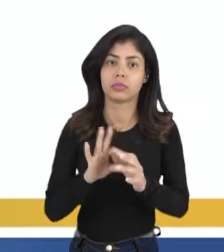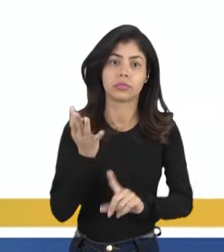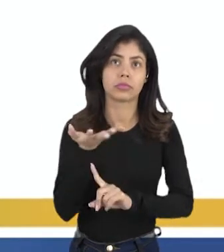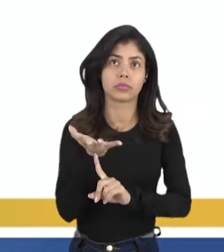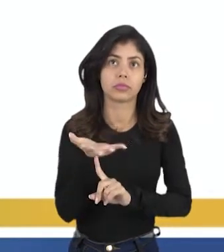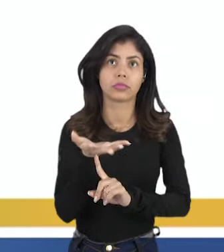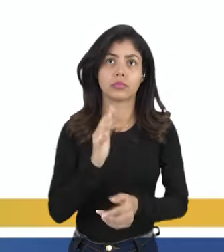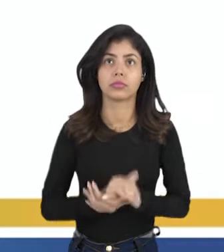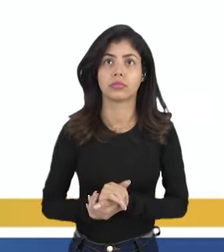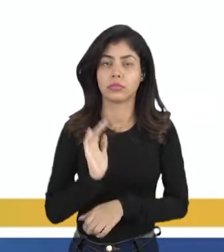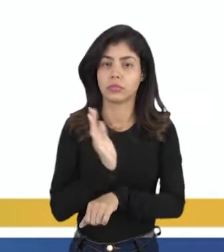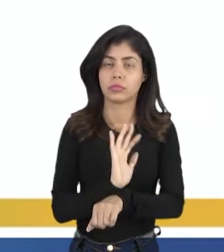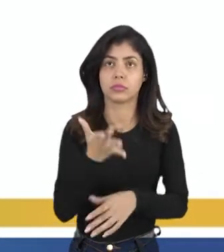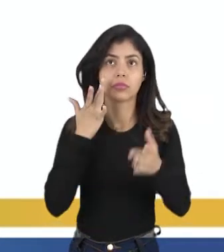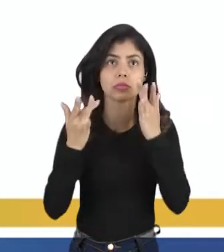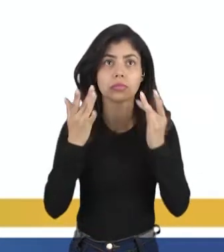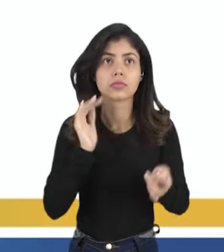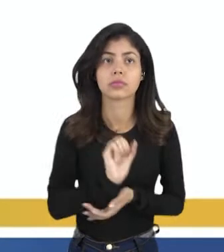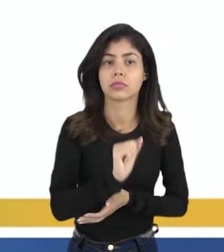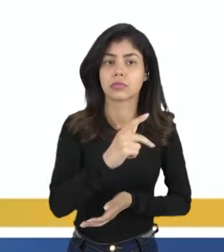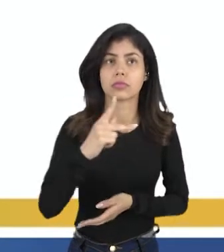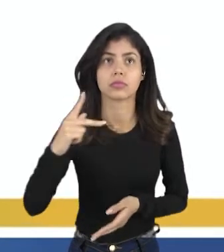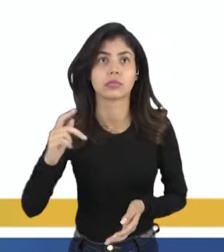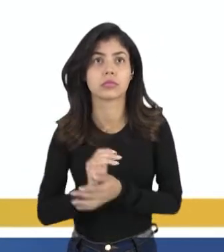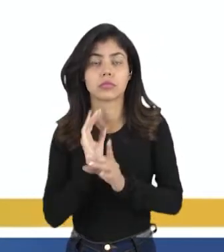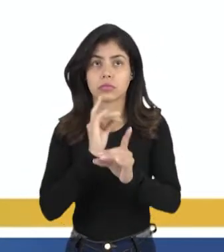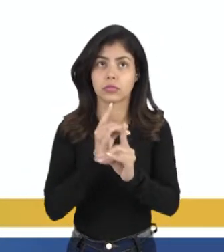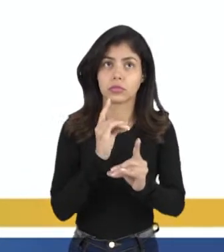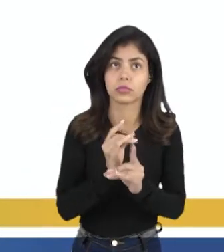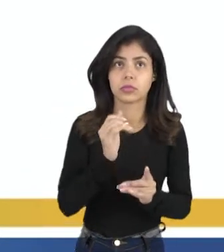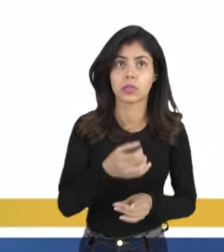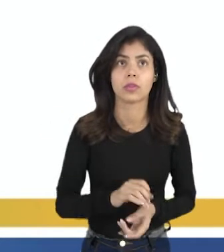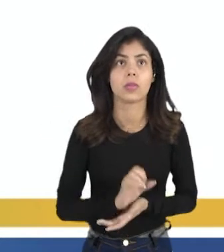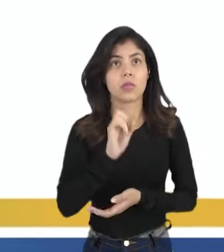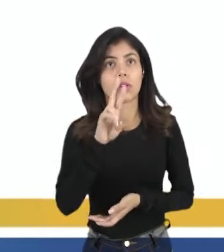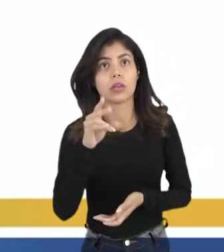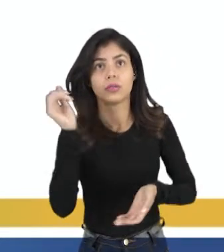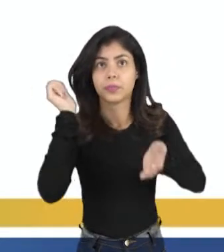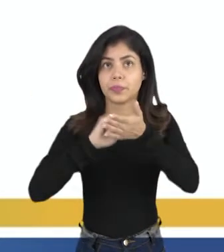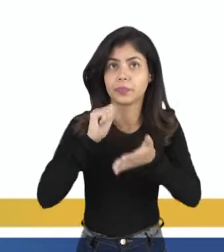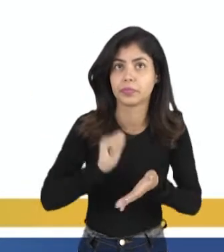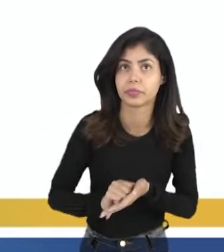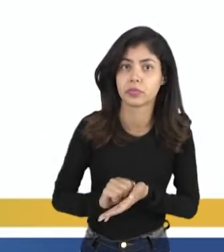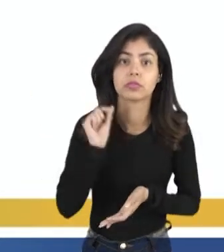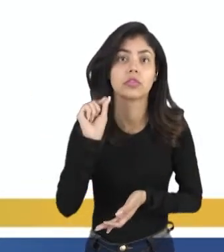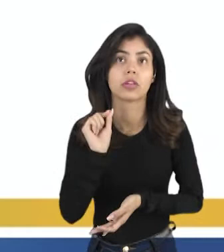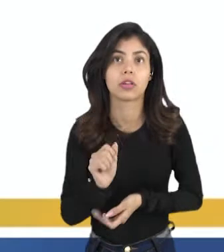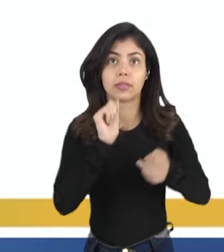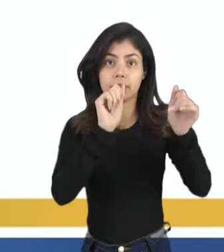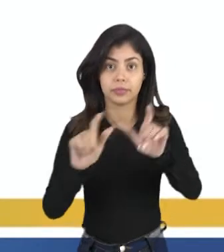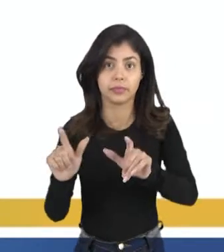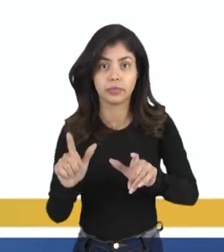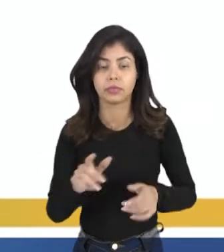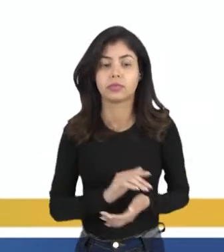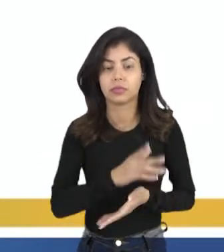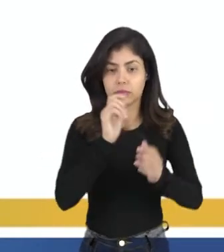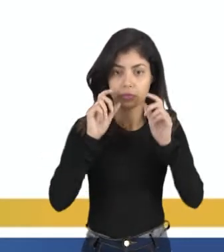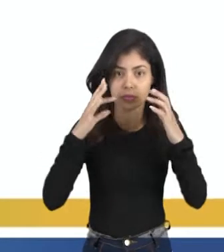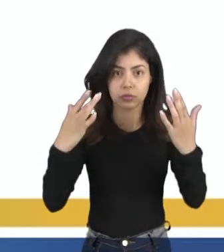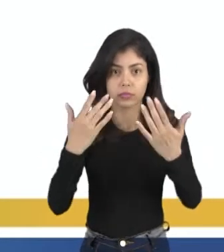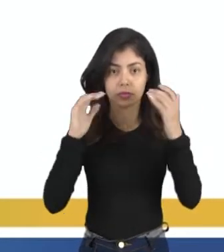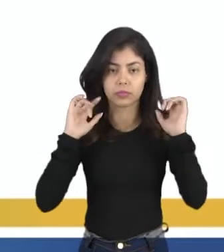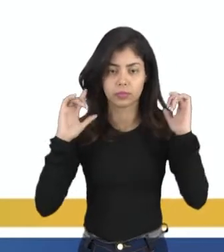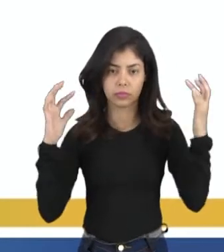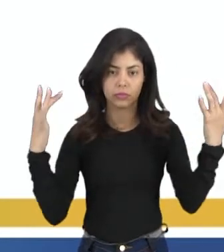cinemas e teatros, o aplicativo sincroniza um áudio que descreve o que ocorre na tela ou no palco